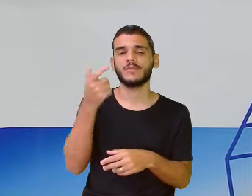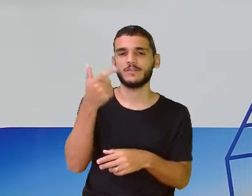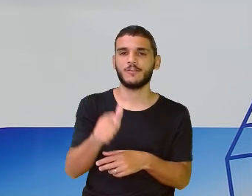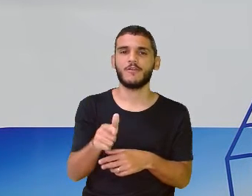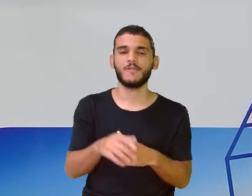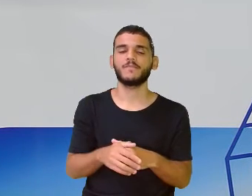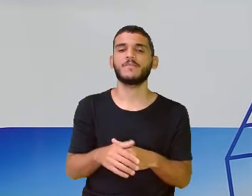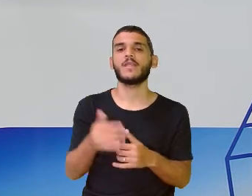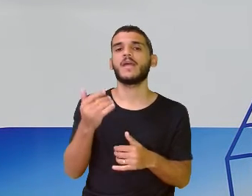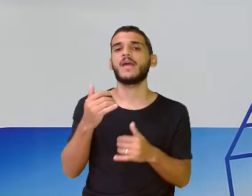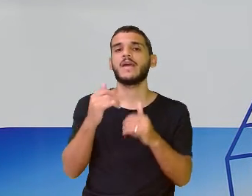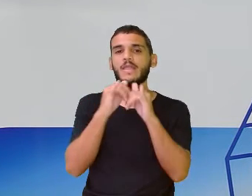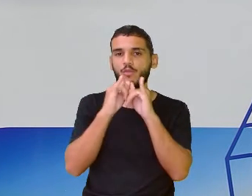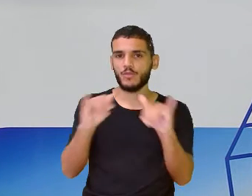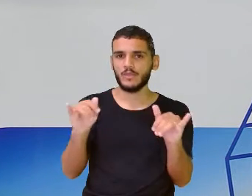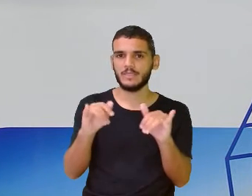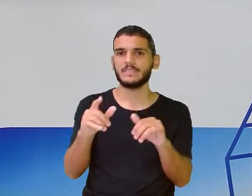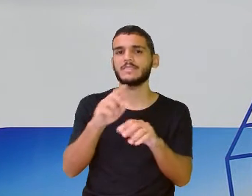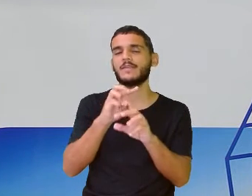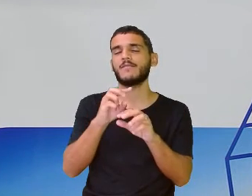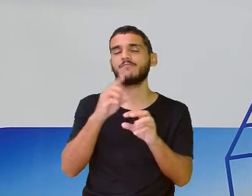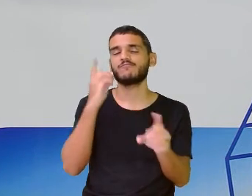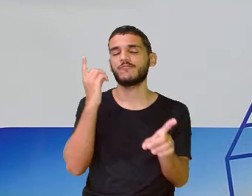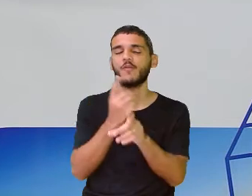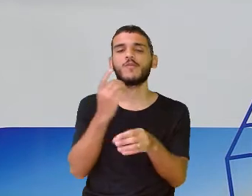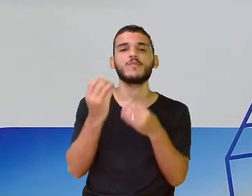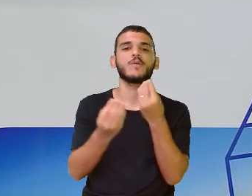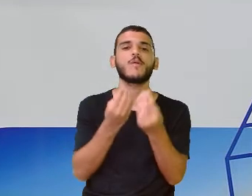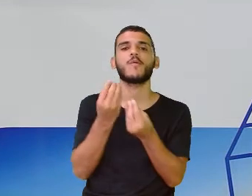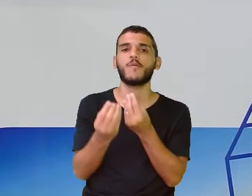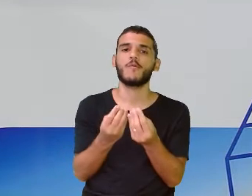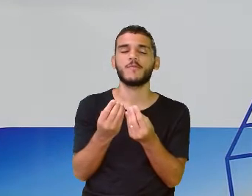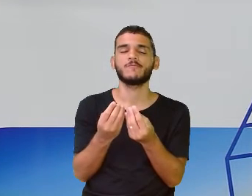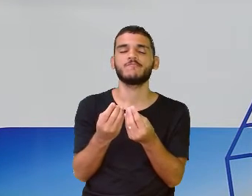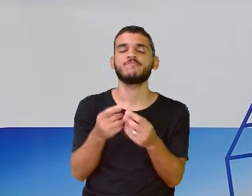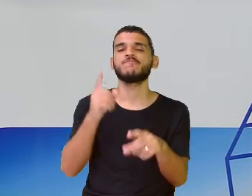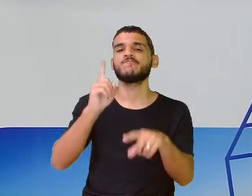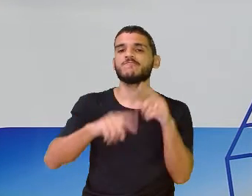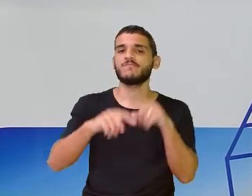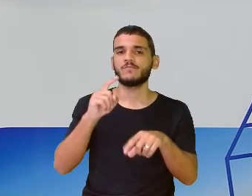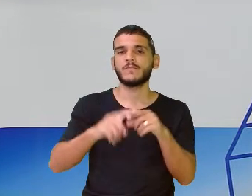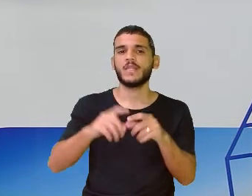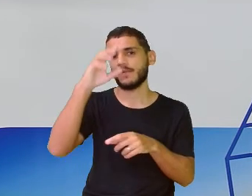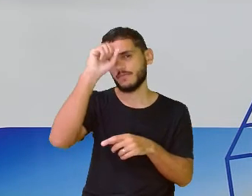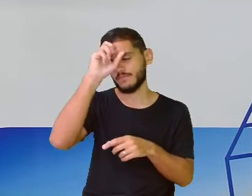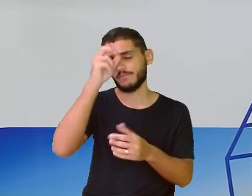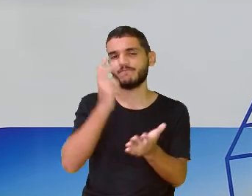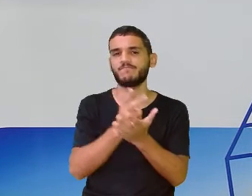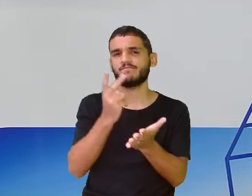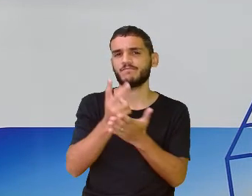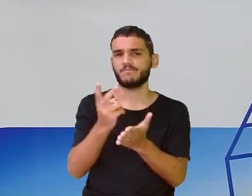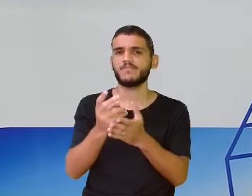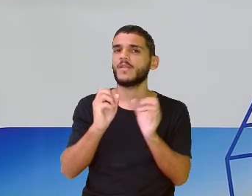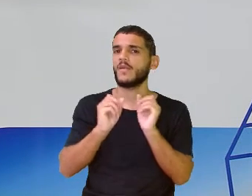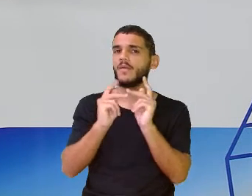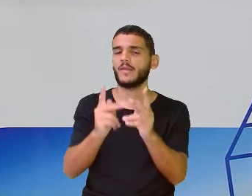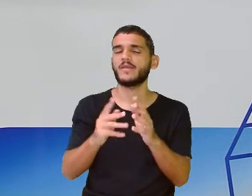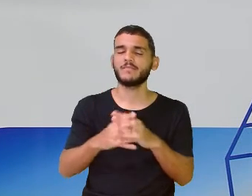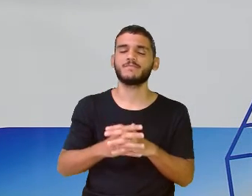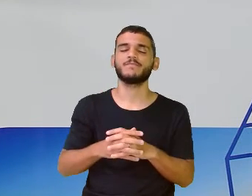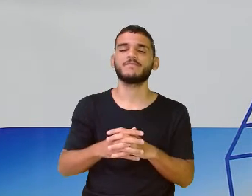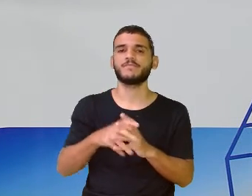íntegra, completa, você encontra no material do Aprender Sempre que você está utilizando em sala de aula, tá joia?